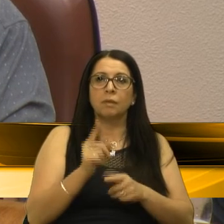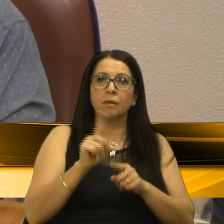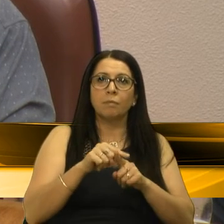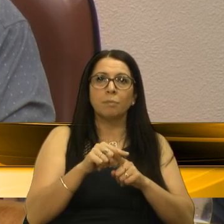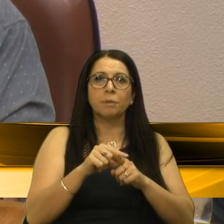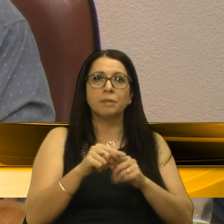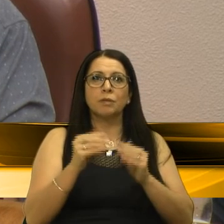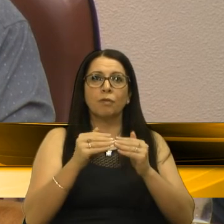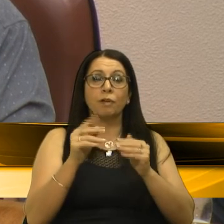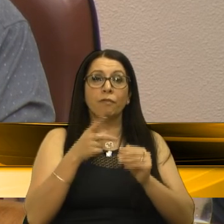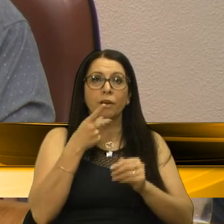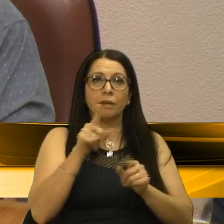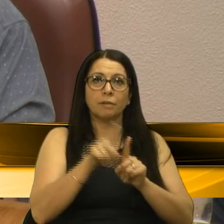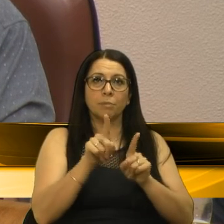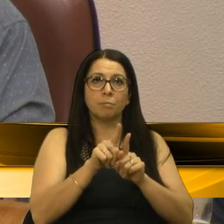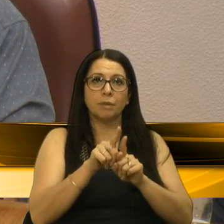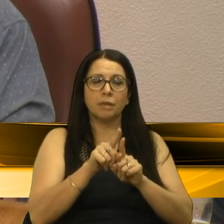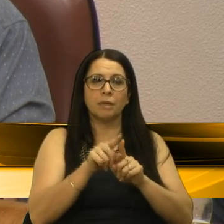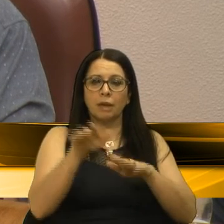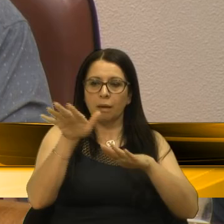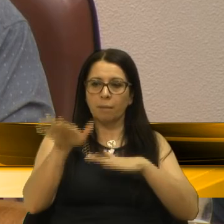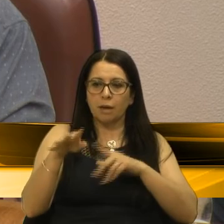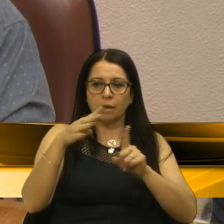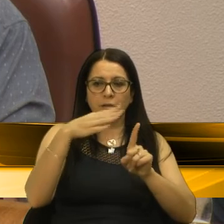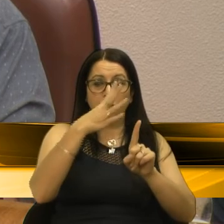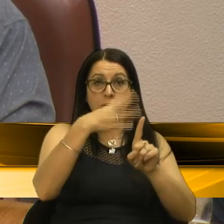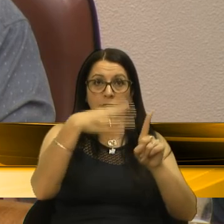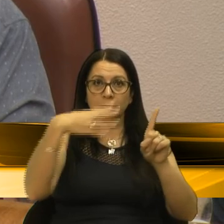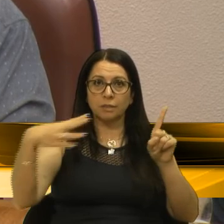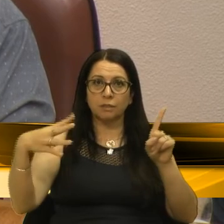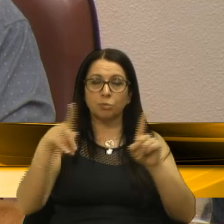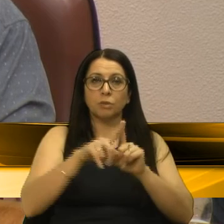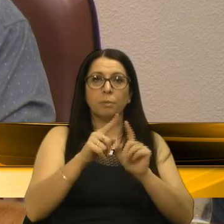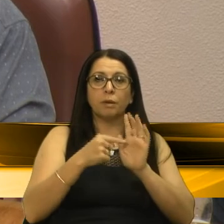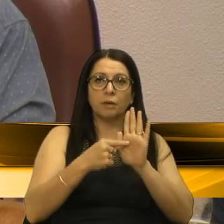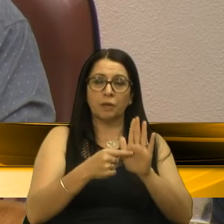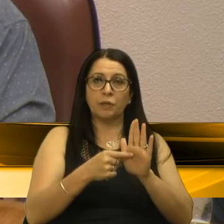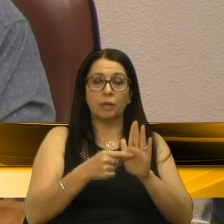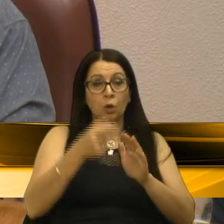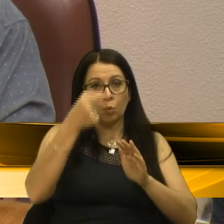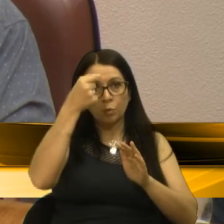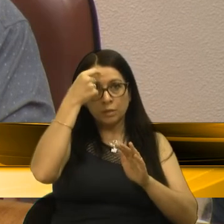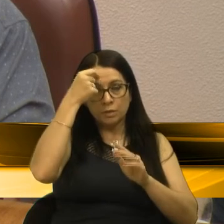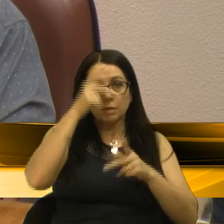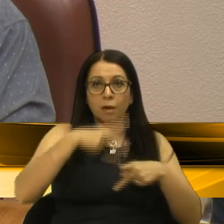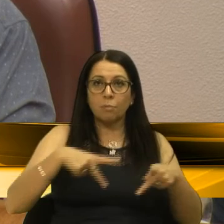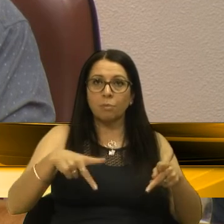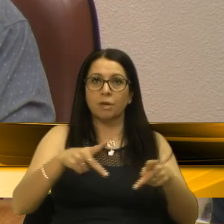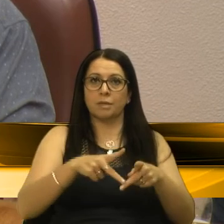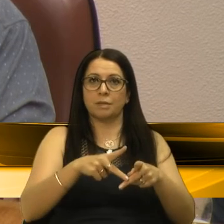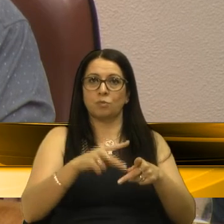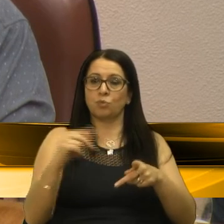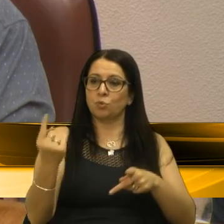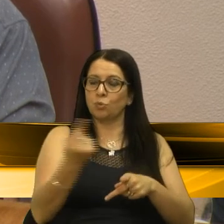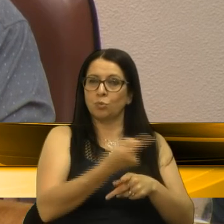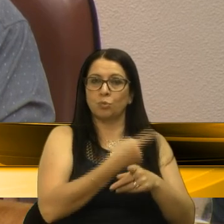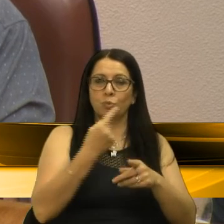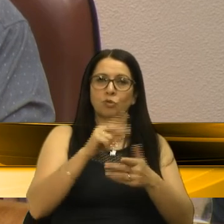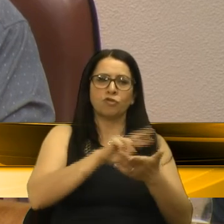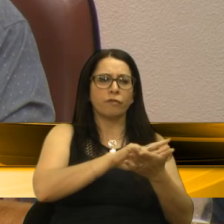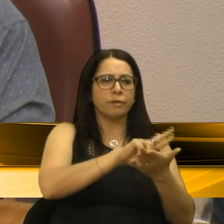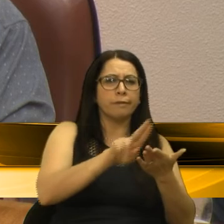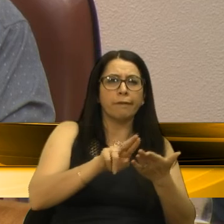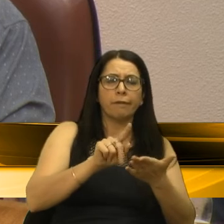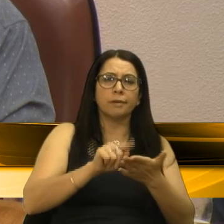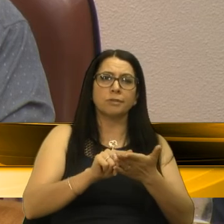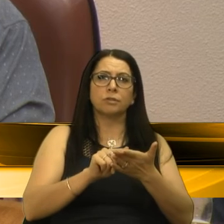Adicionalmente, convém registrar que a realização da Parada Livre tem como escopo conscientizar a população acerca da